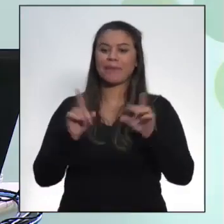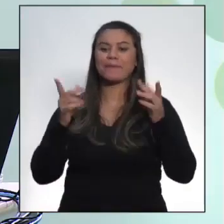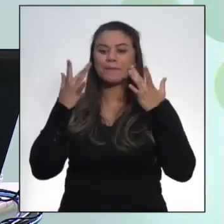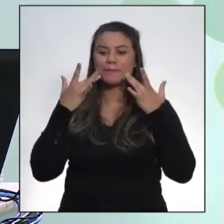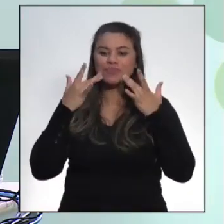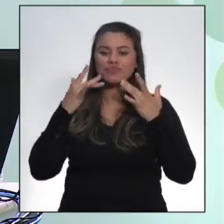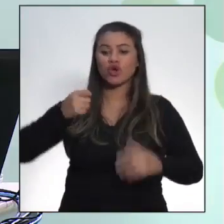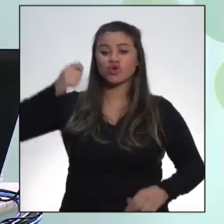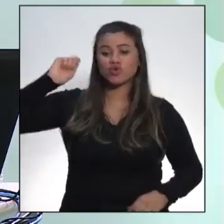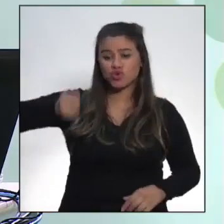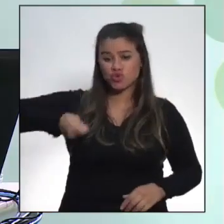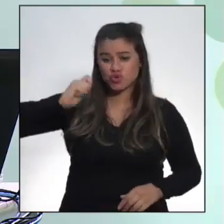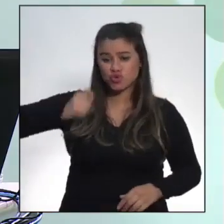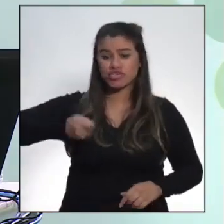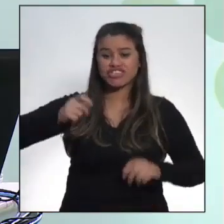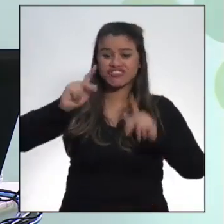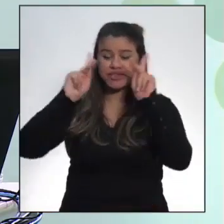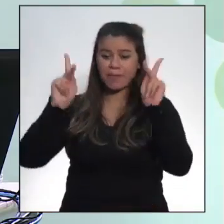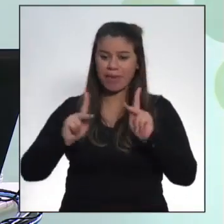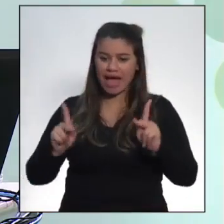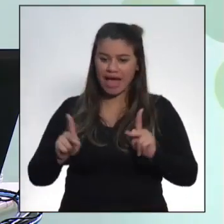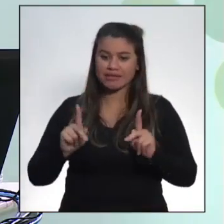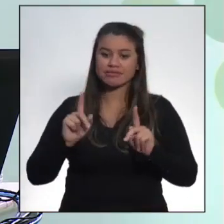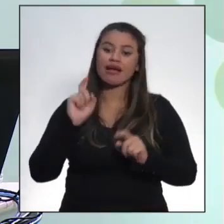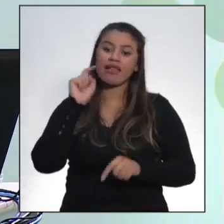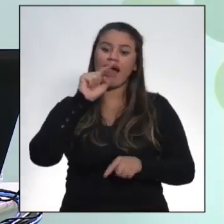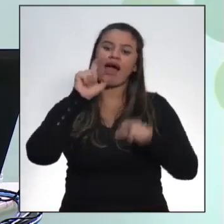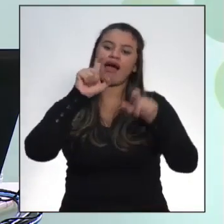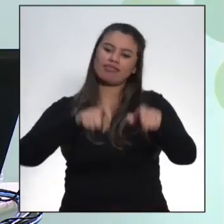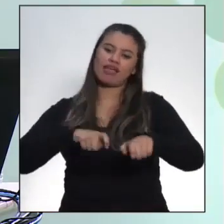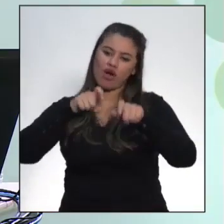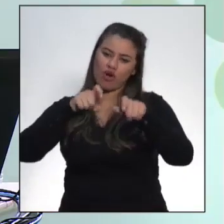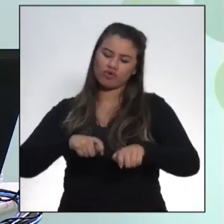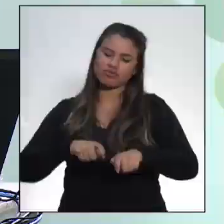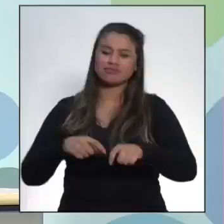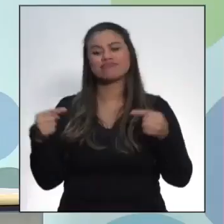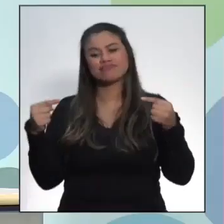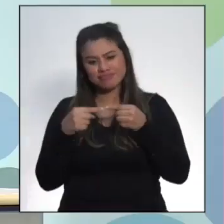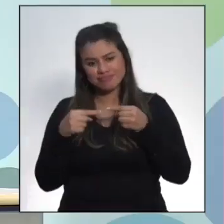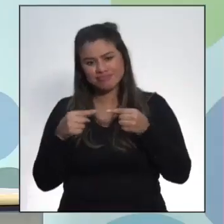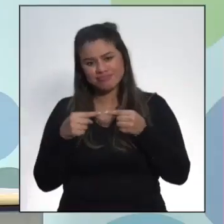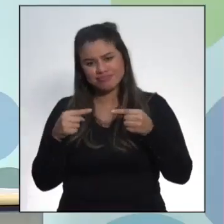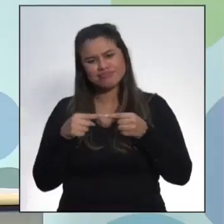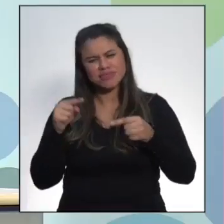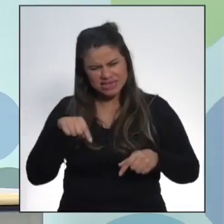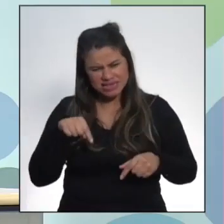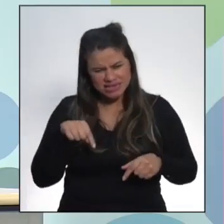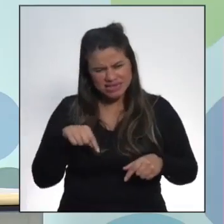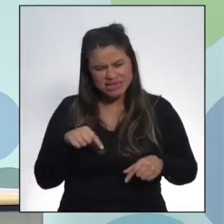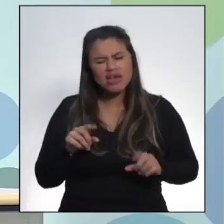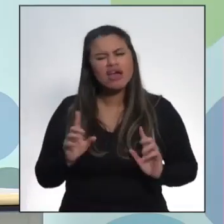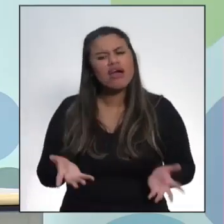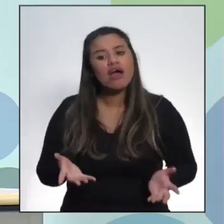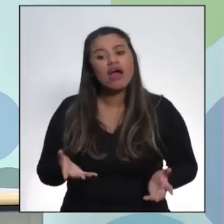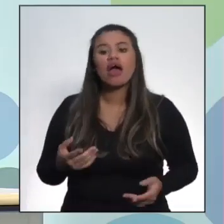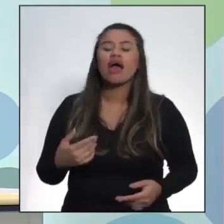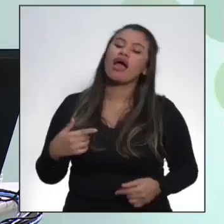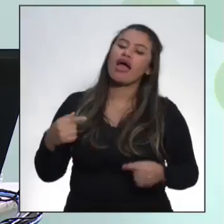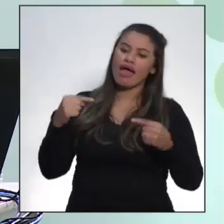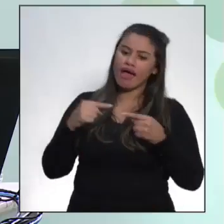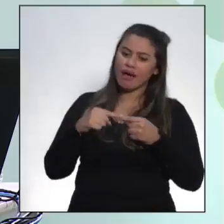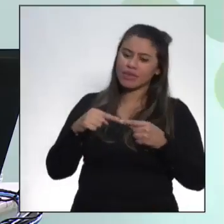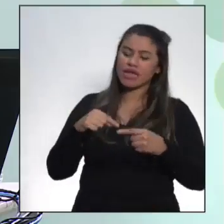E da ele Roça. também encaixa nessa aula também, né, professor Mauro, né? Sim, Juiz de Paz da Roça. Como é que é a história? O Martins Do